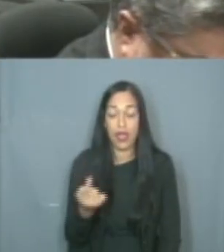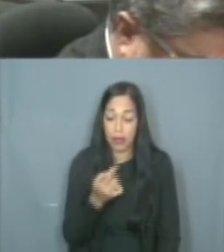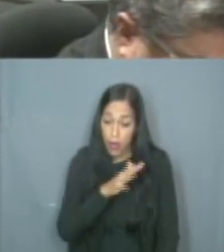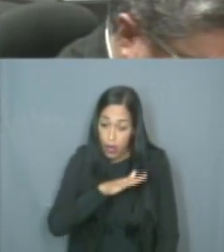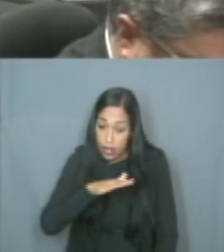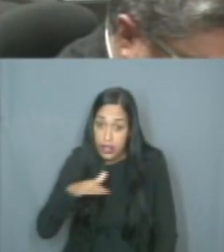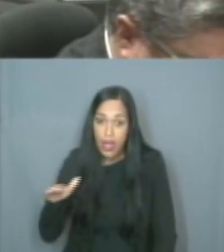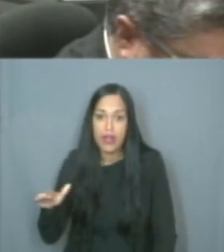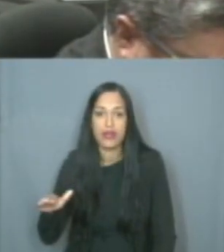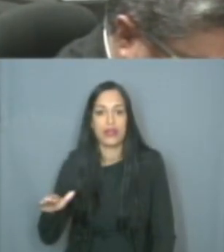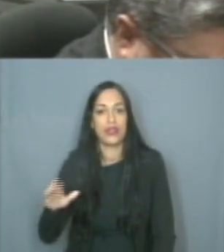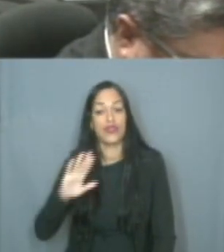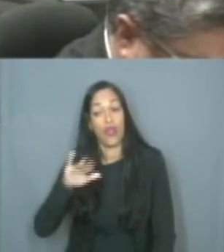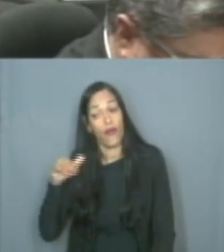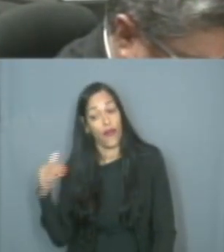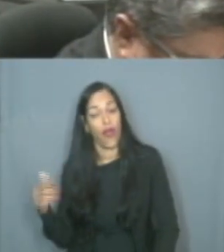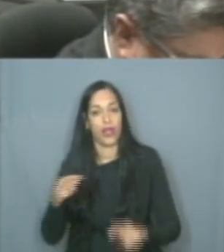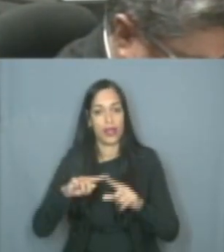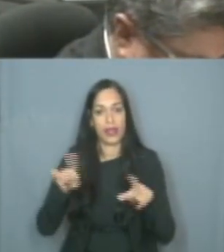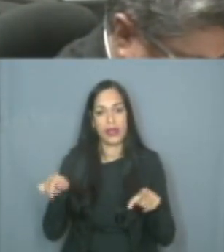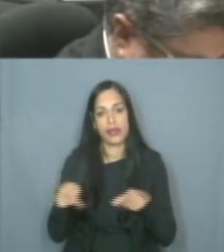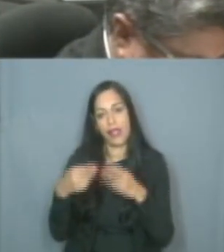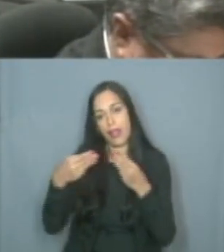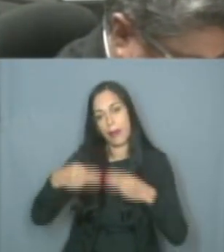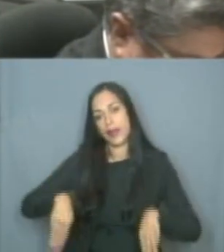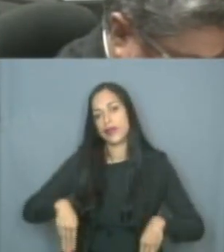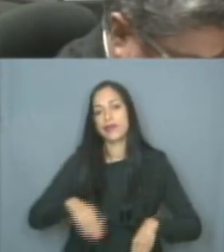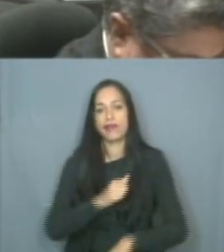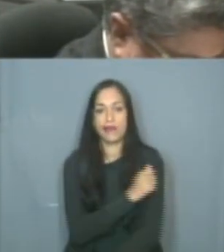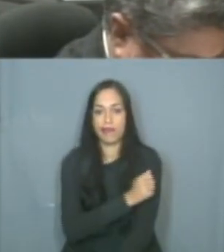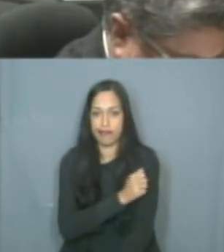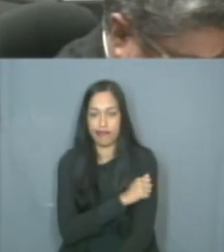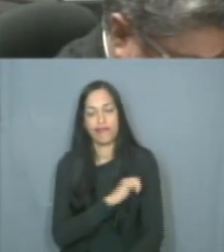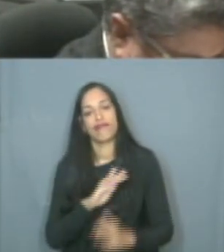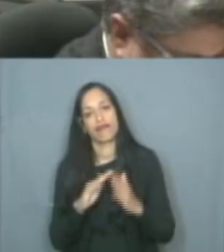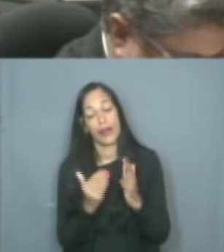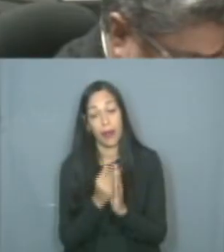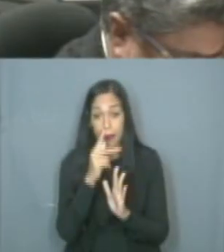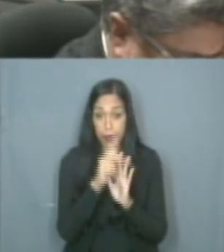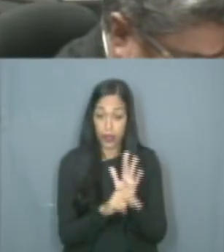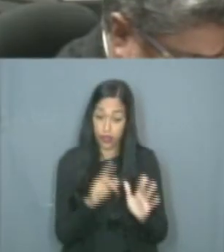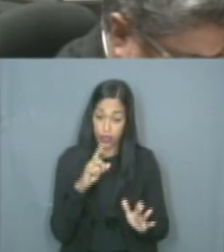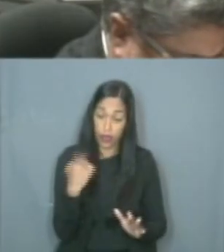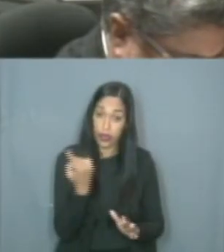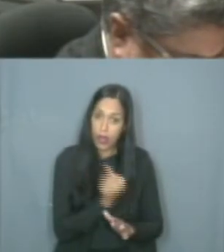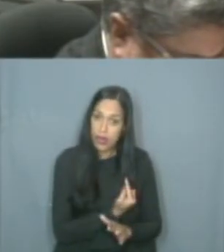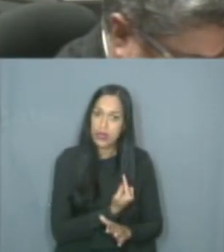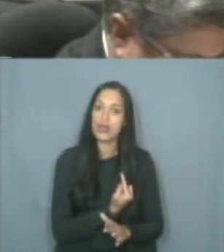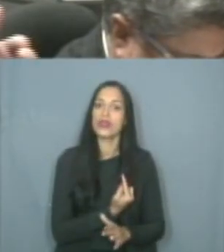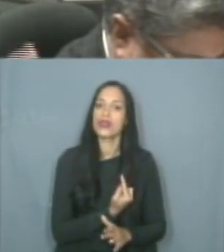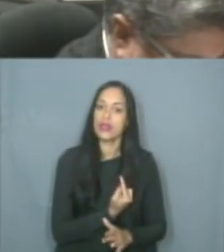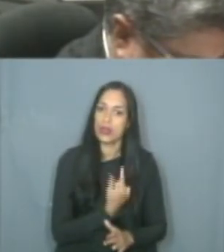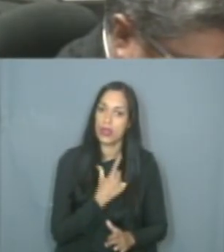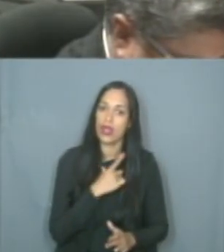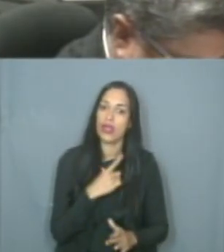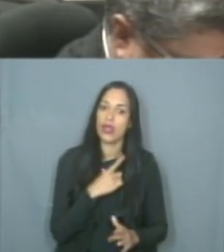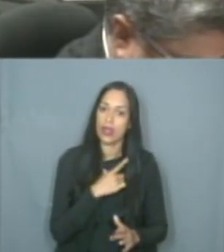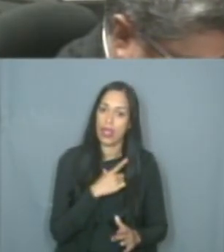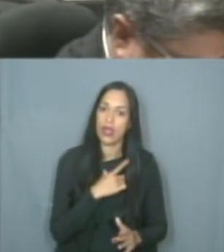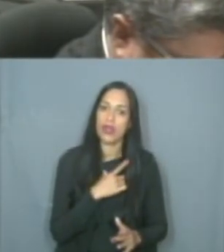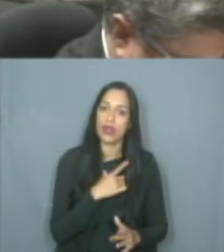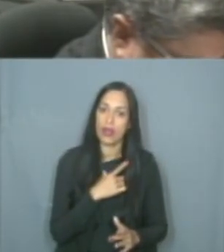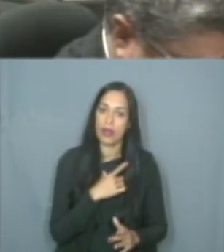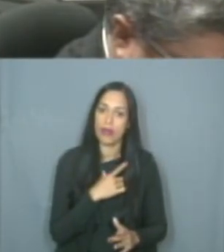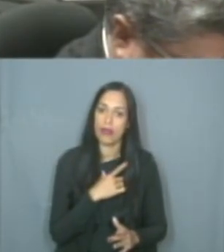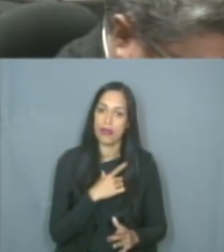estão fora de sala de aula. Inclusive, há um projeto nosso para que se estabeleça um voucher escolar